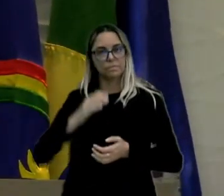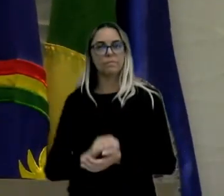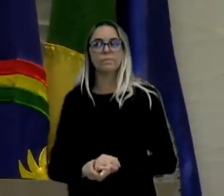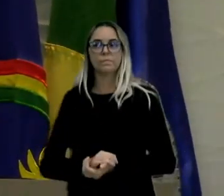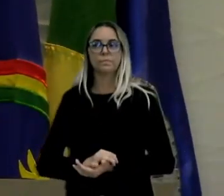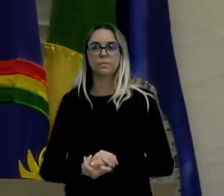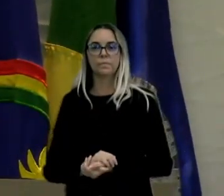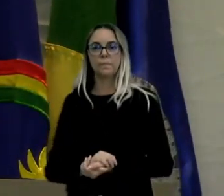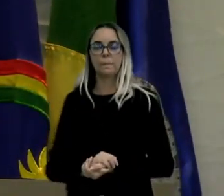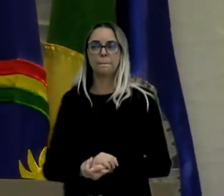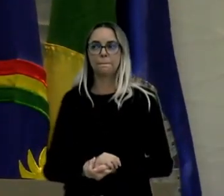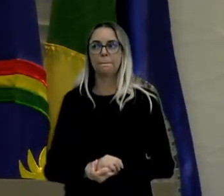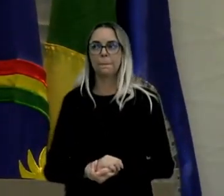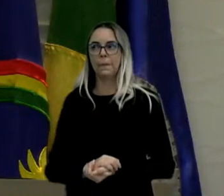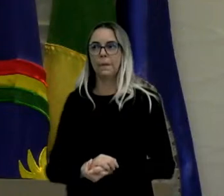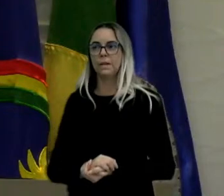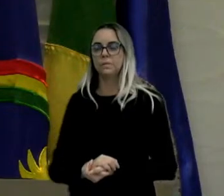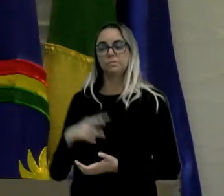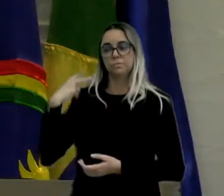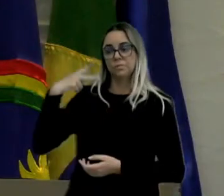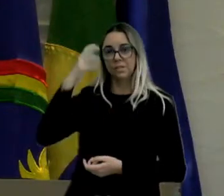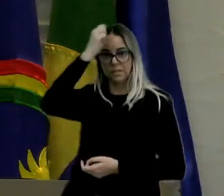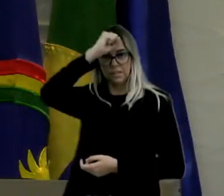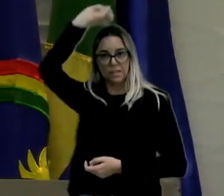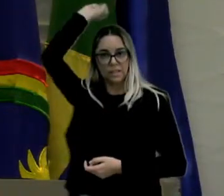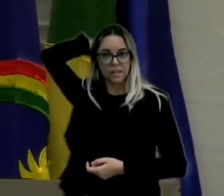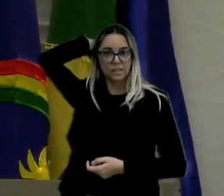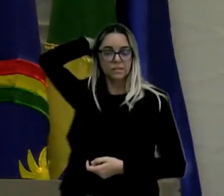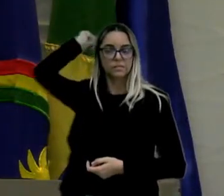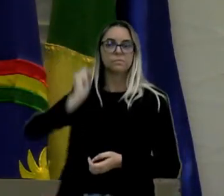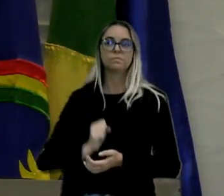Cícera Vereador C do